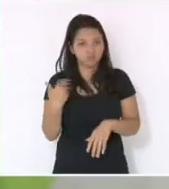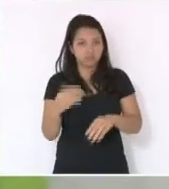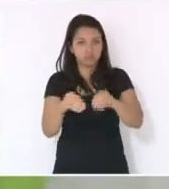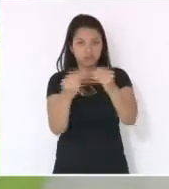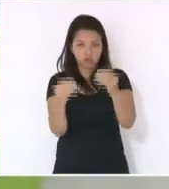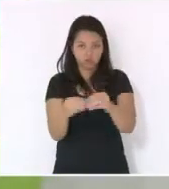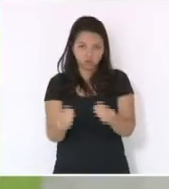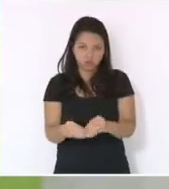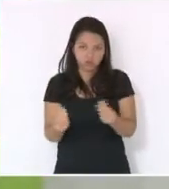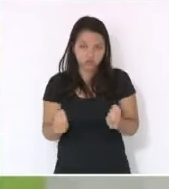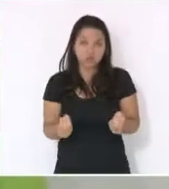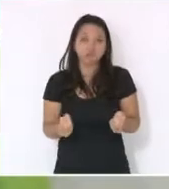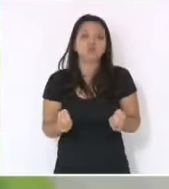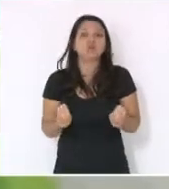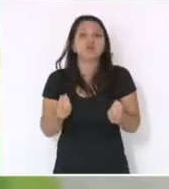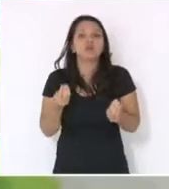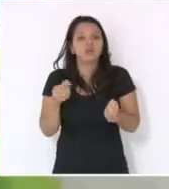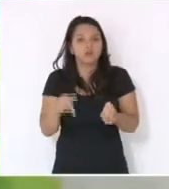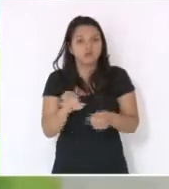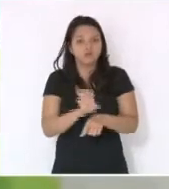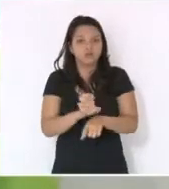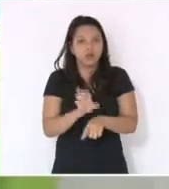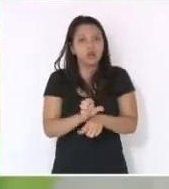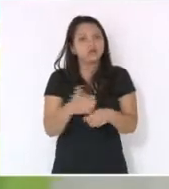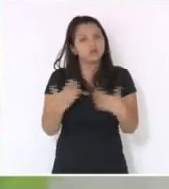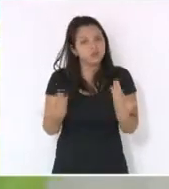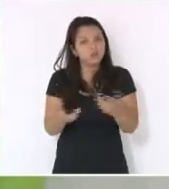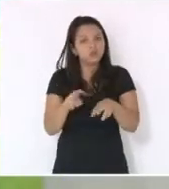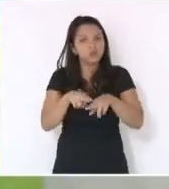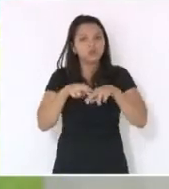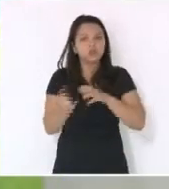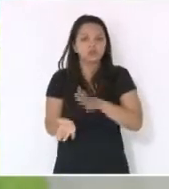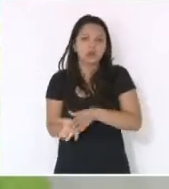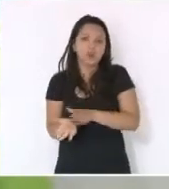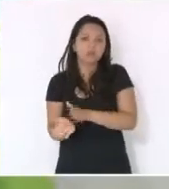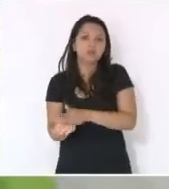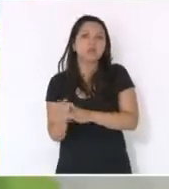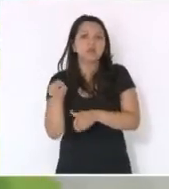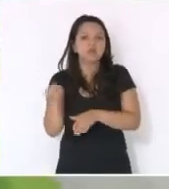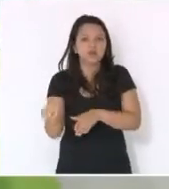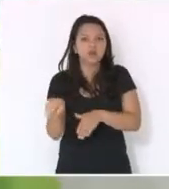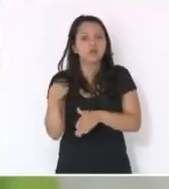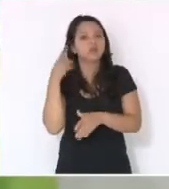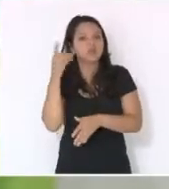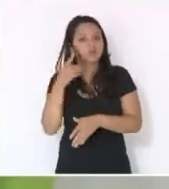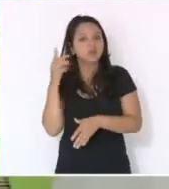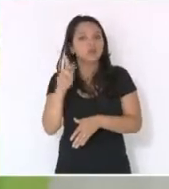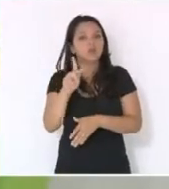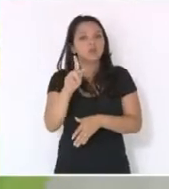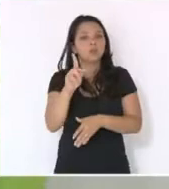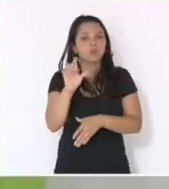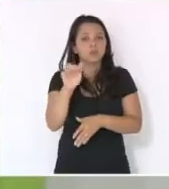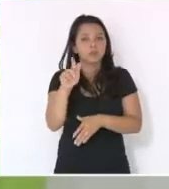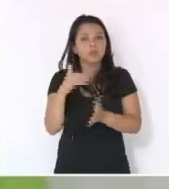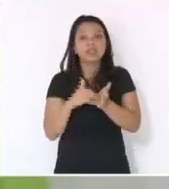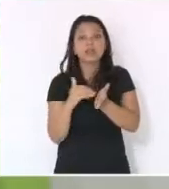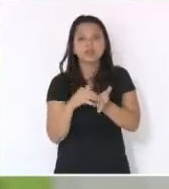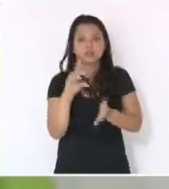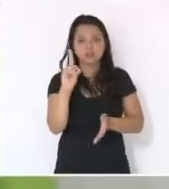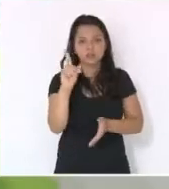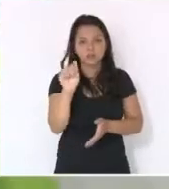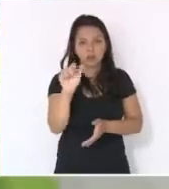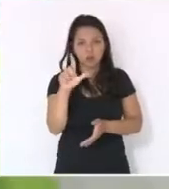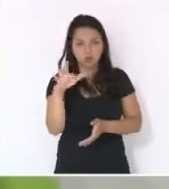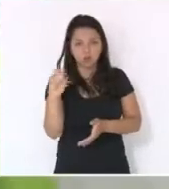Maurício Kudillac. Então, de parabéns ao secretário Paulo Eli por essa condução, por essa sensibilidade, que rapidamente corrigiu uma